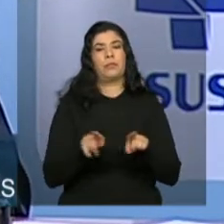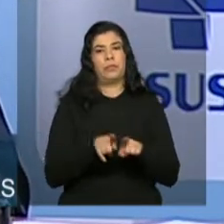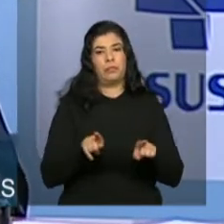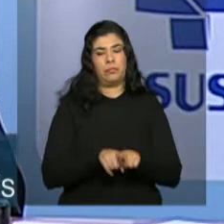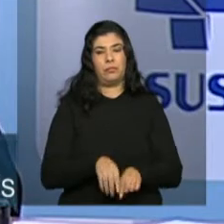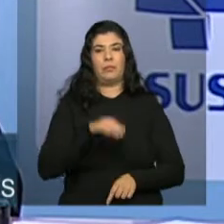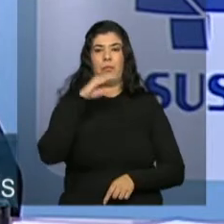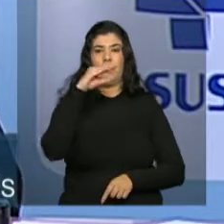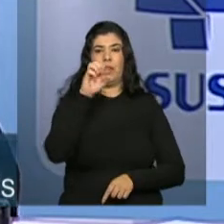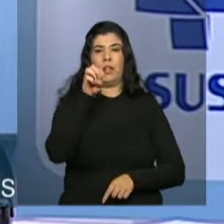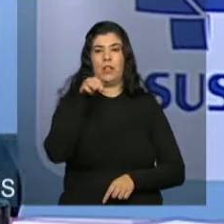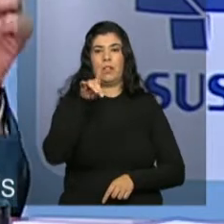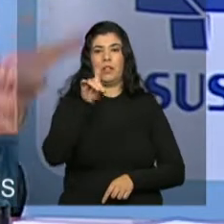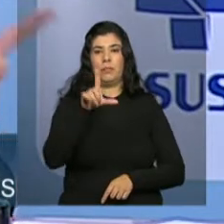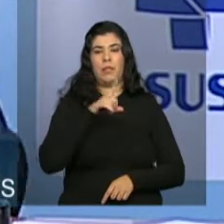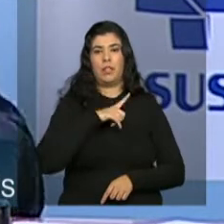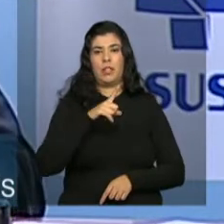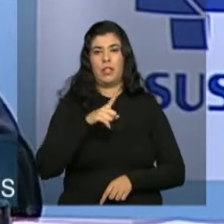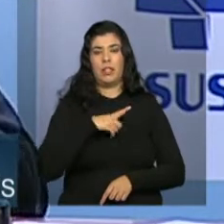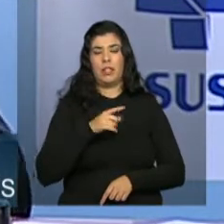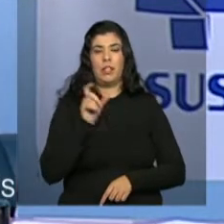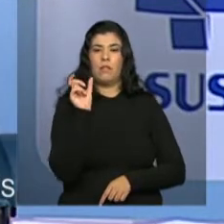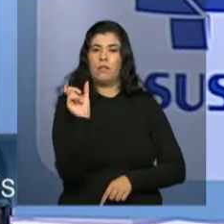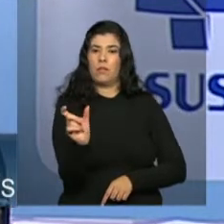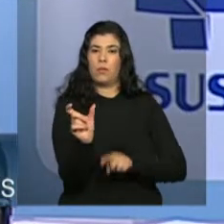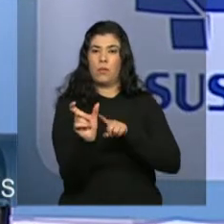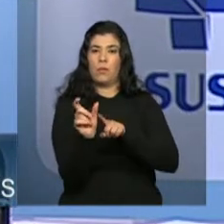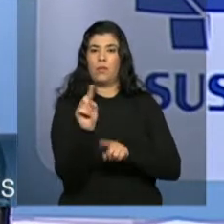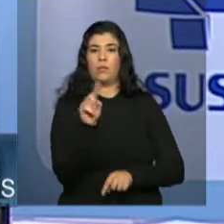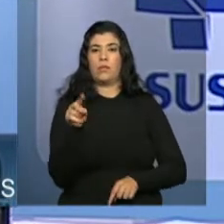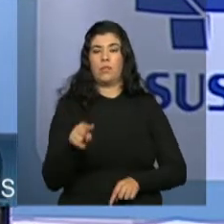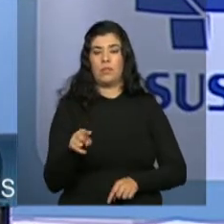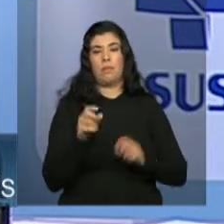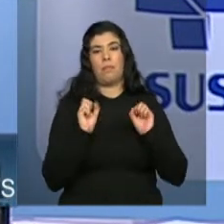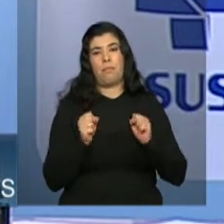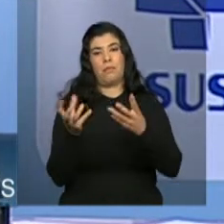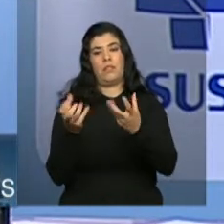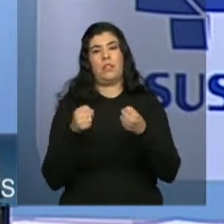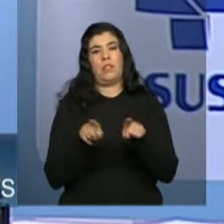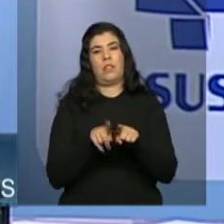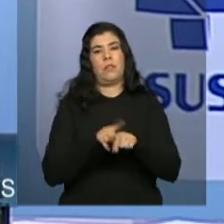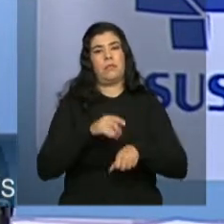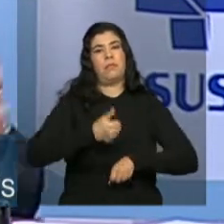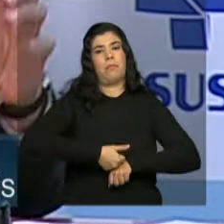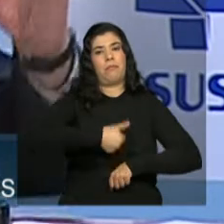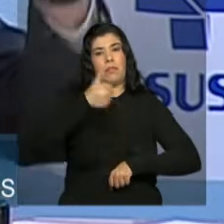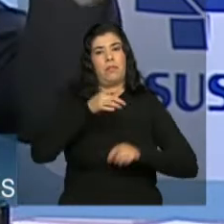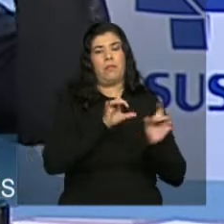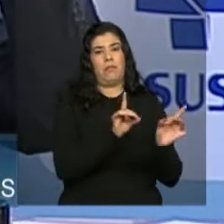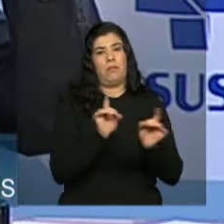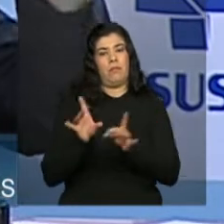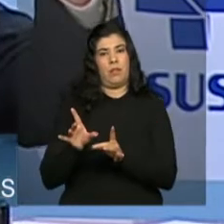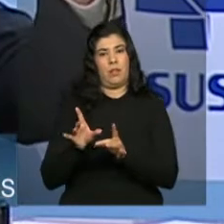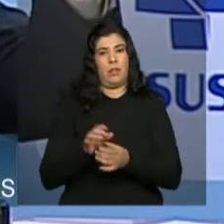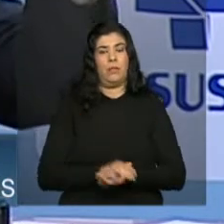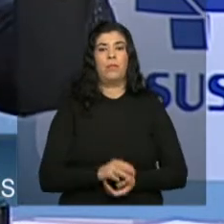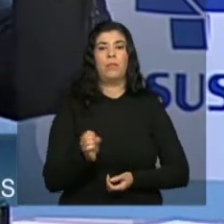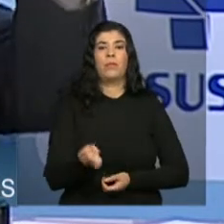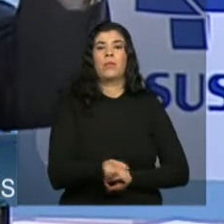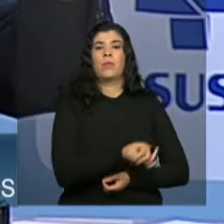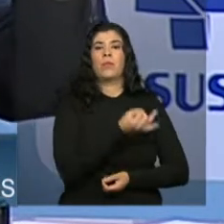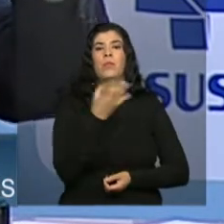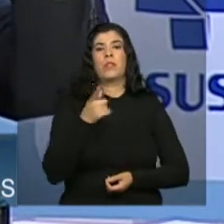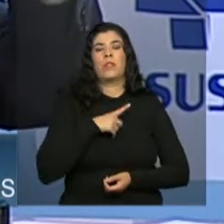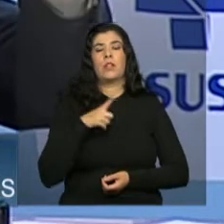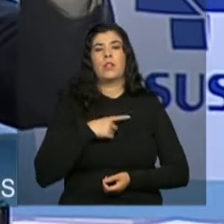a semente está Produzindo um fator e que como a gente viu naquele gráfico permite retratar melhor mercado e com isso o número de